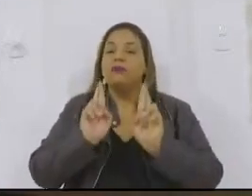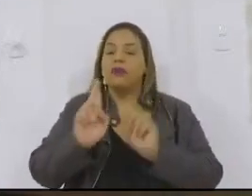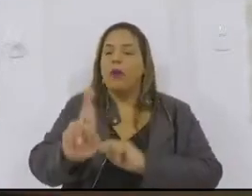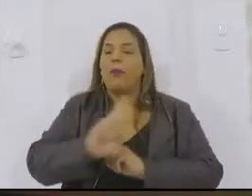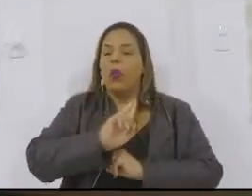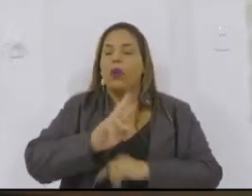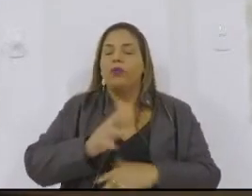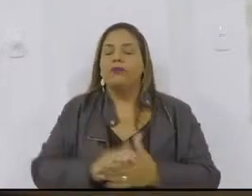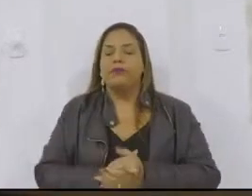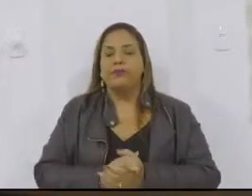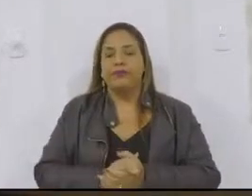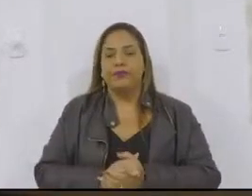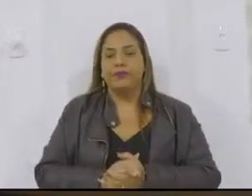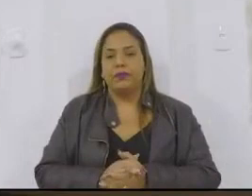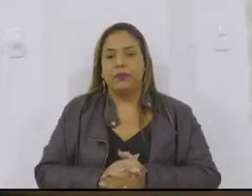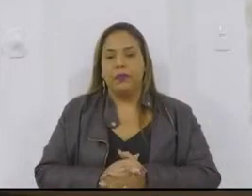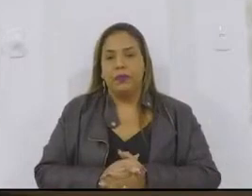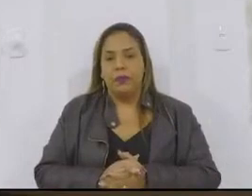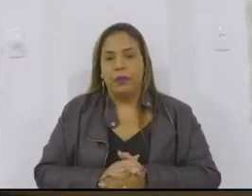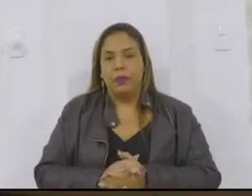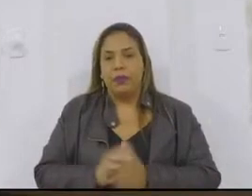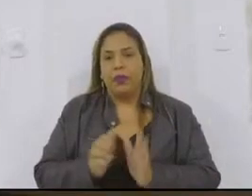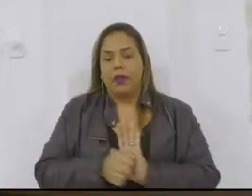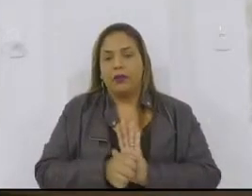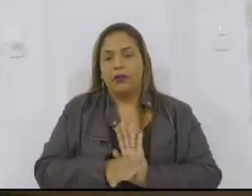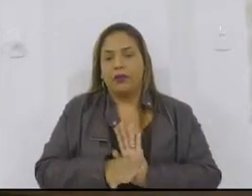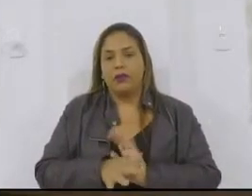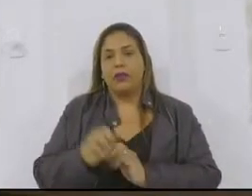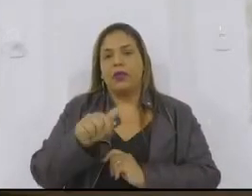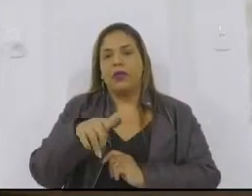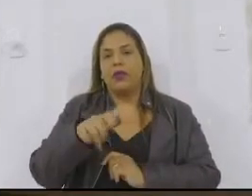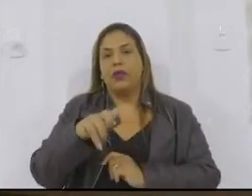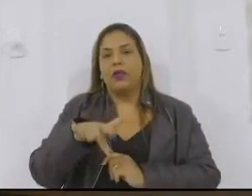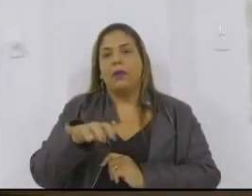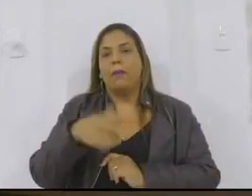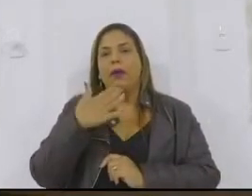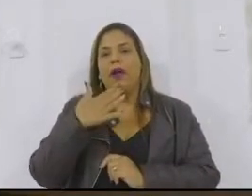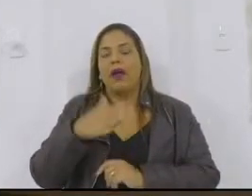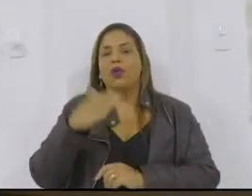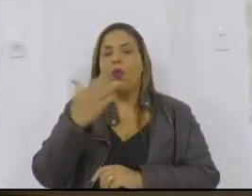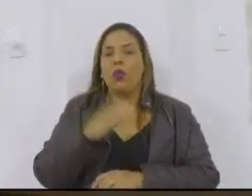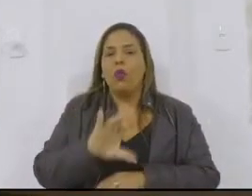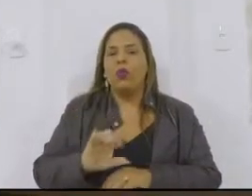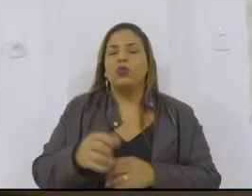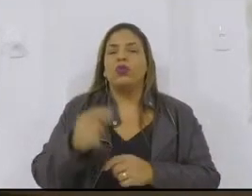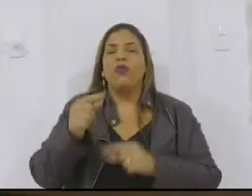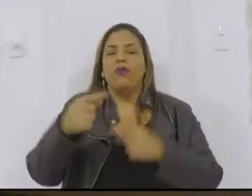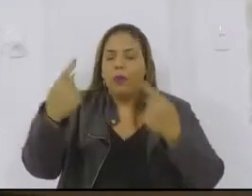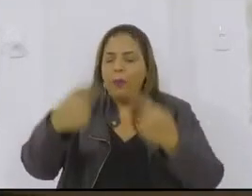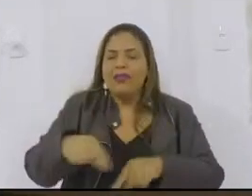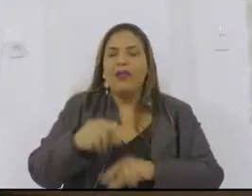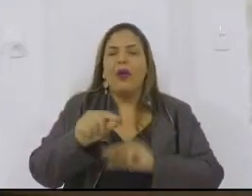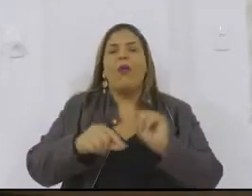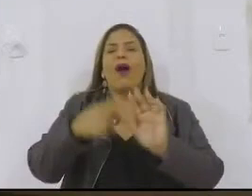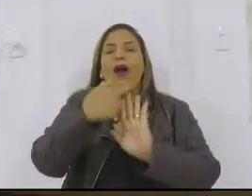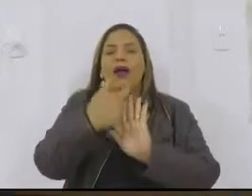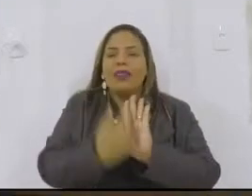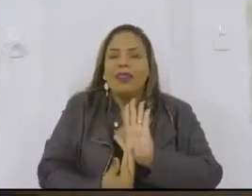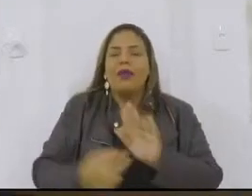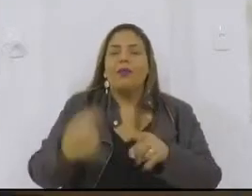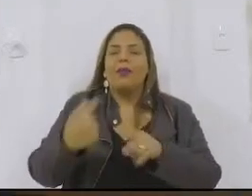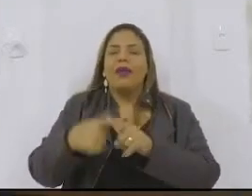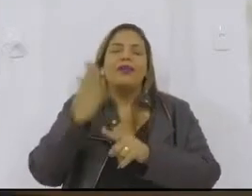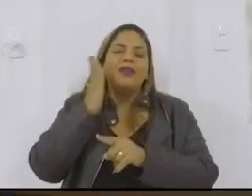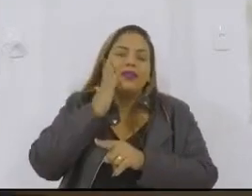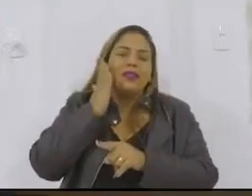Indicação da vereadora Aline, indicando a realização de um concurso de redação entre os alunos da rede municipal de ensino. Apesar da atual pandemia